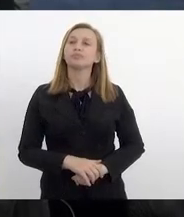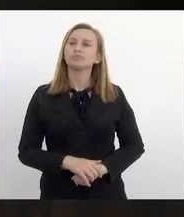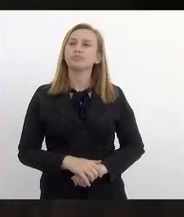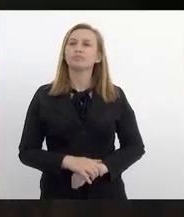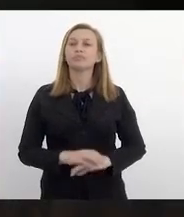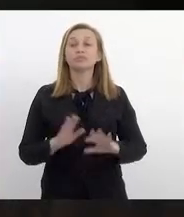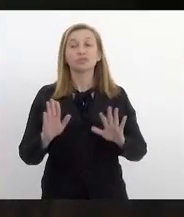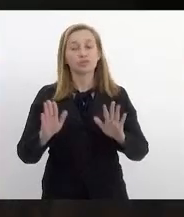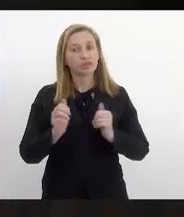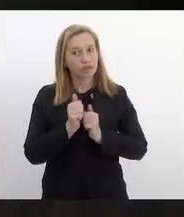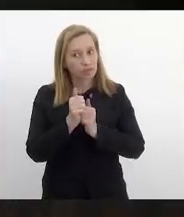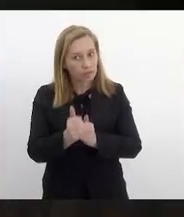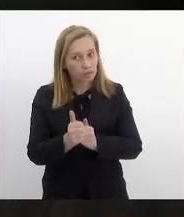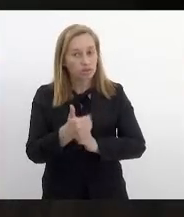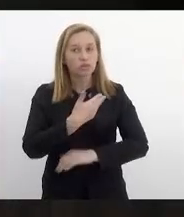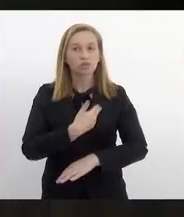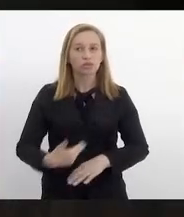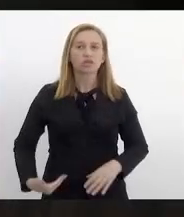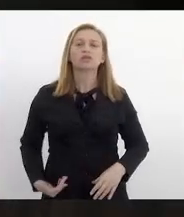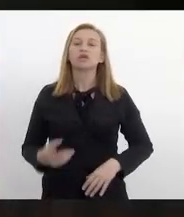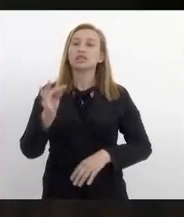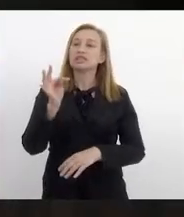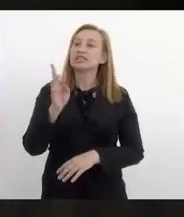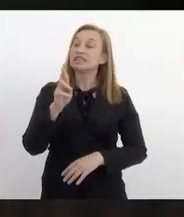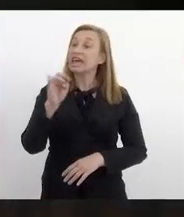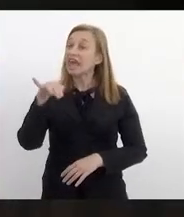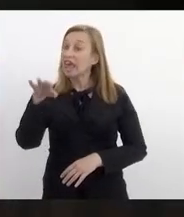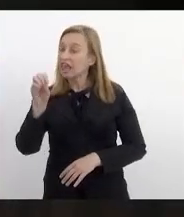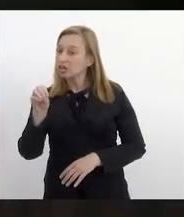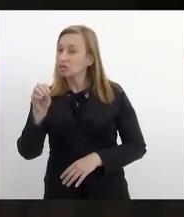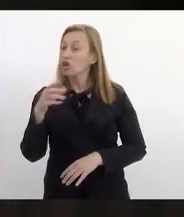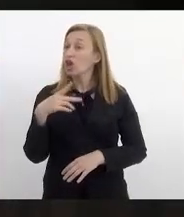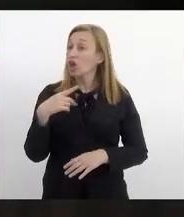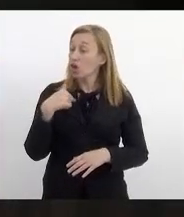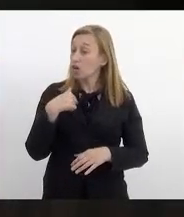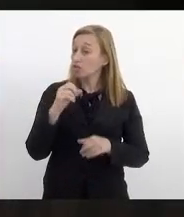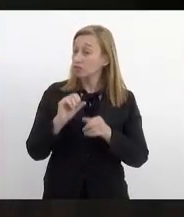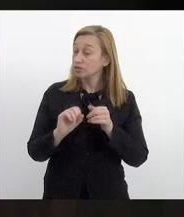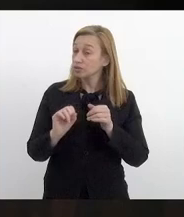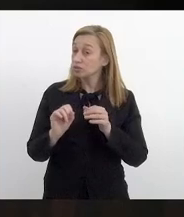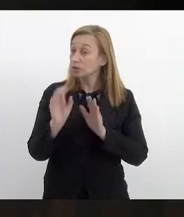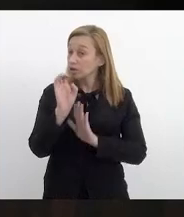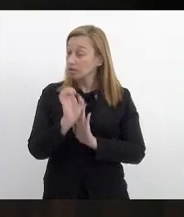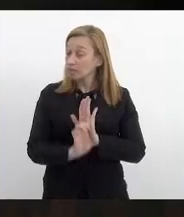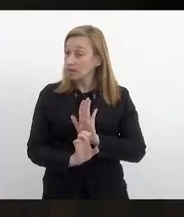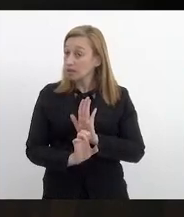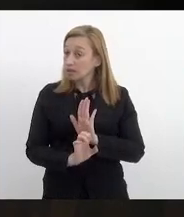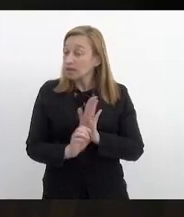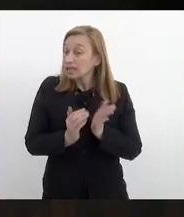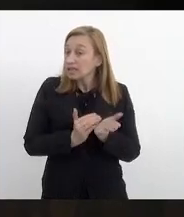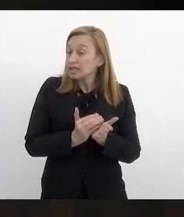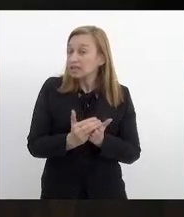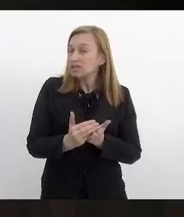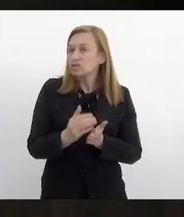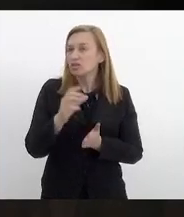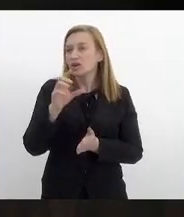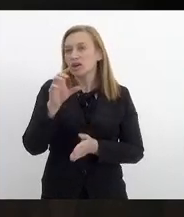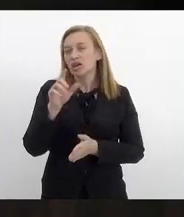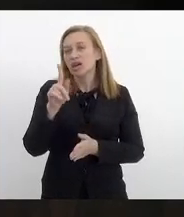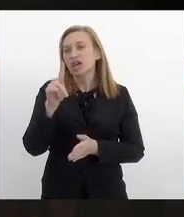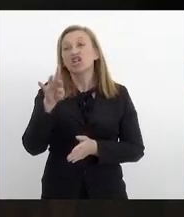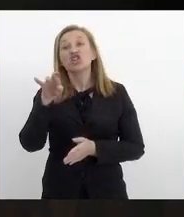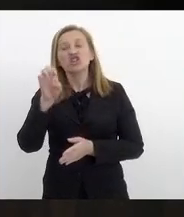Está bem encaminhado com o governador em questão do triênio. Eu fiz uma emenda para valer a partir da adesão ao regime. E fiz uma